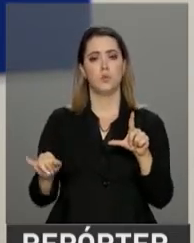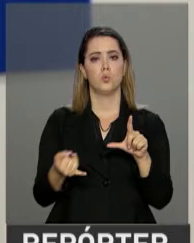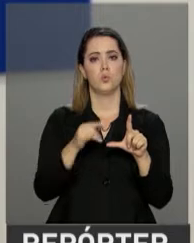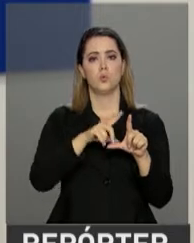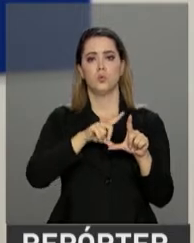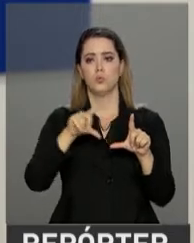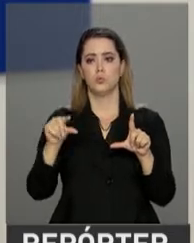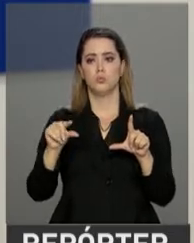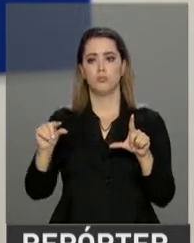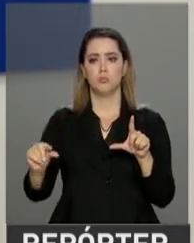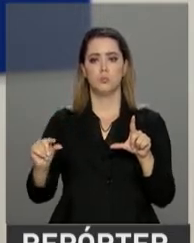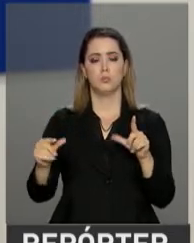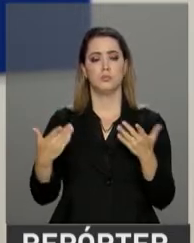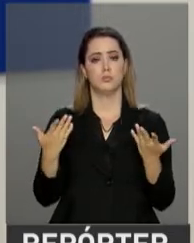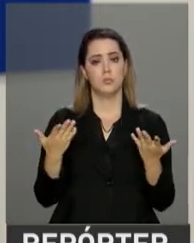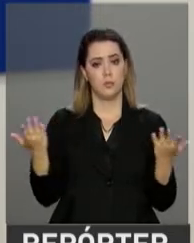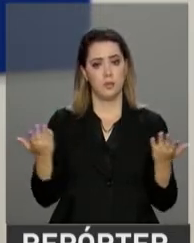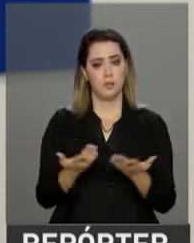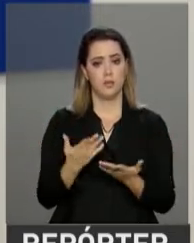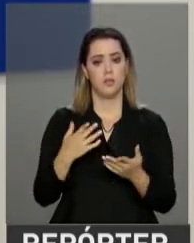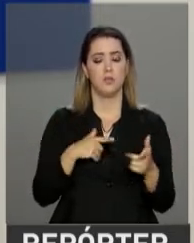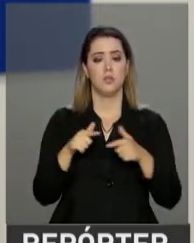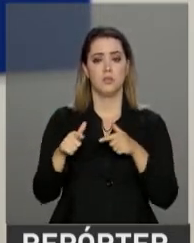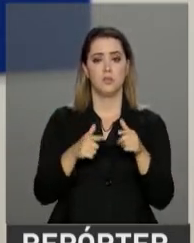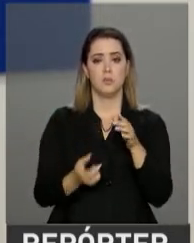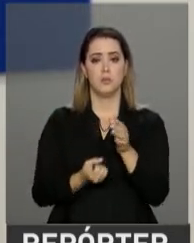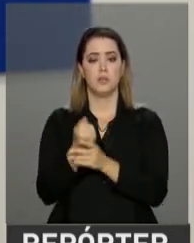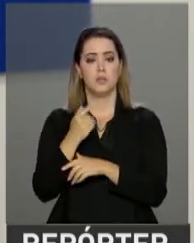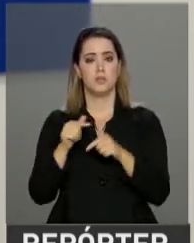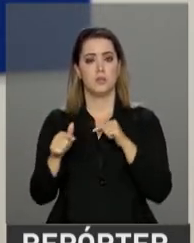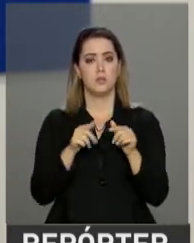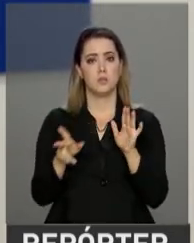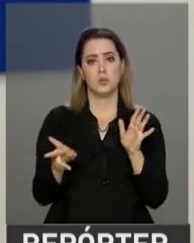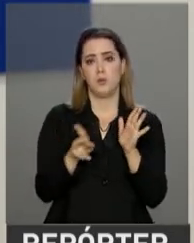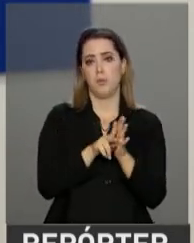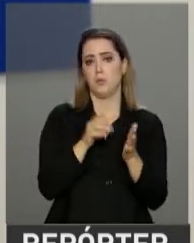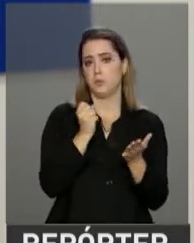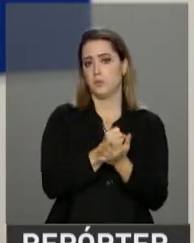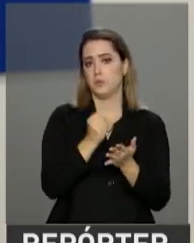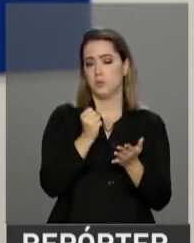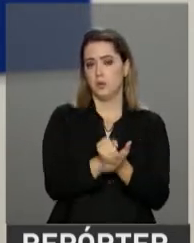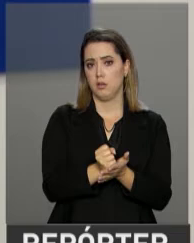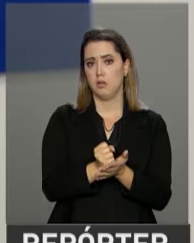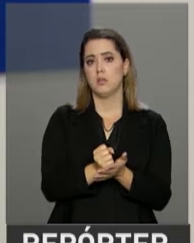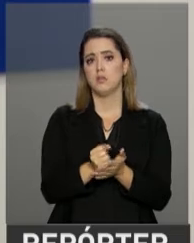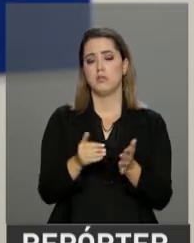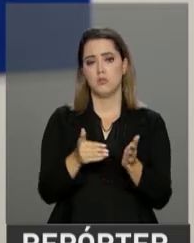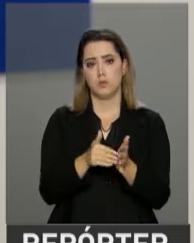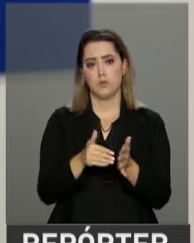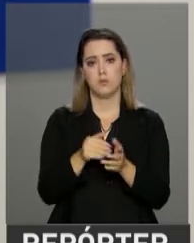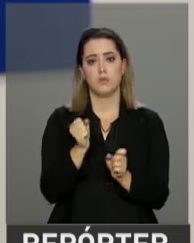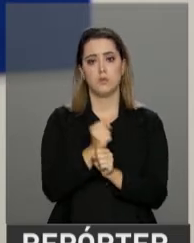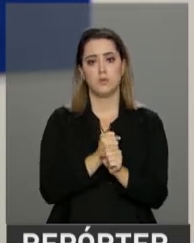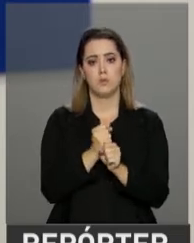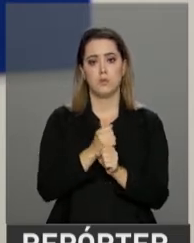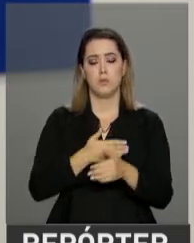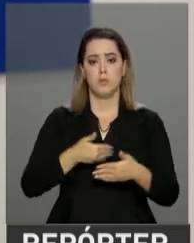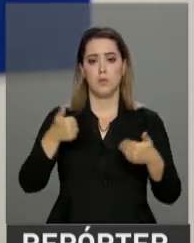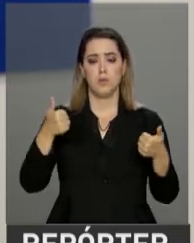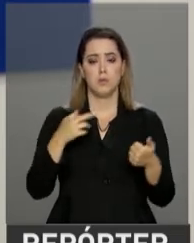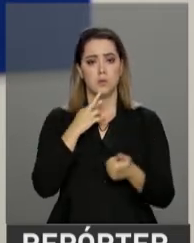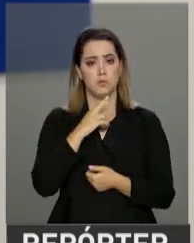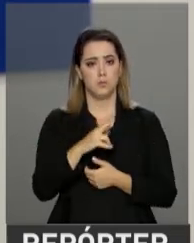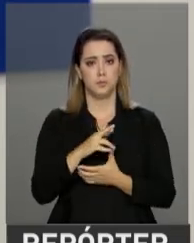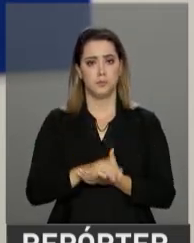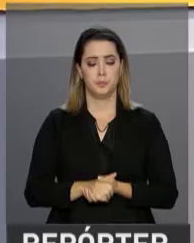vão cair mais o mercado de trabalho principalmente por conta das próprias contratações de final de ano vai acabar reagindo mais favoravelmente nos